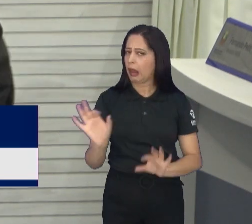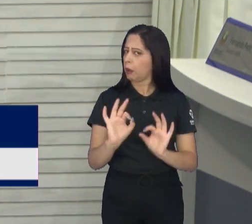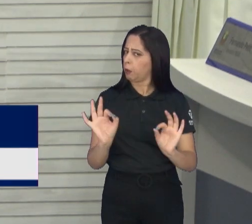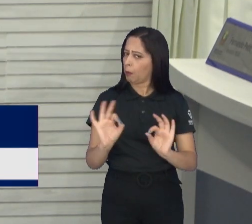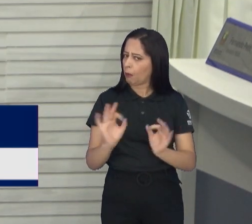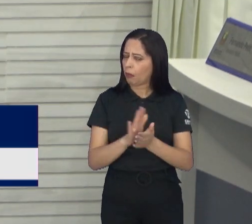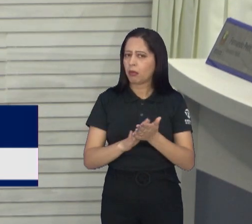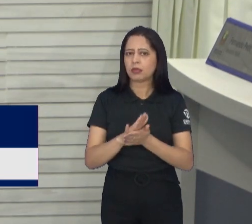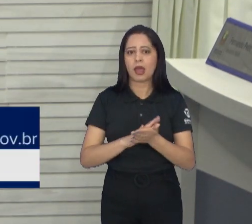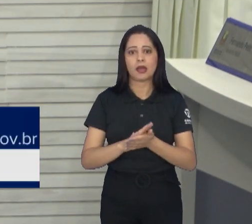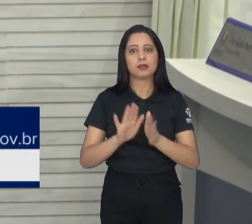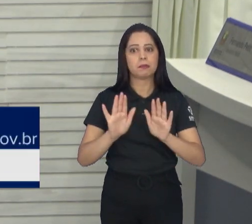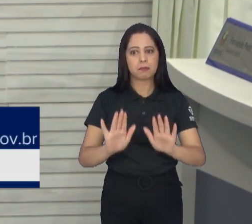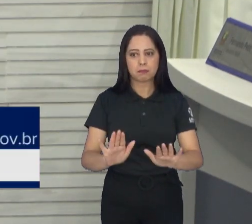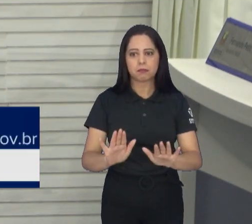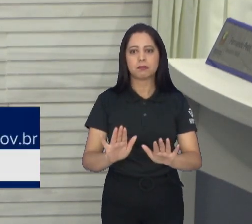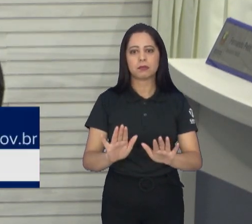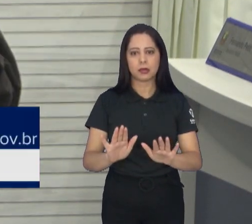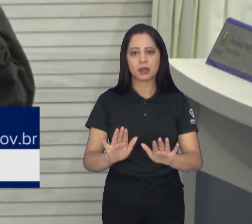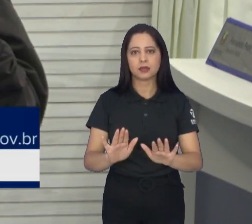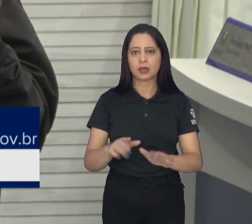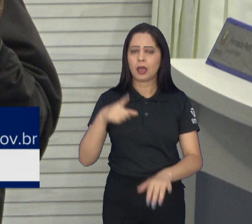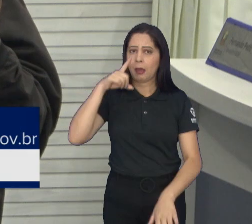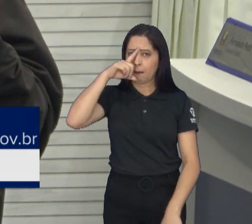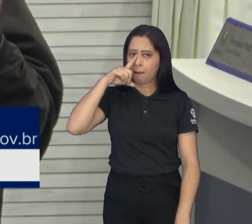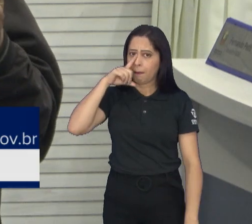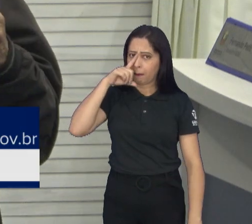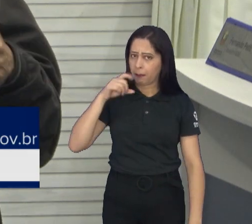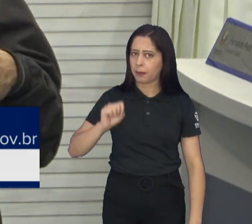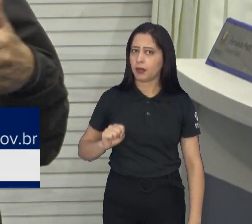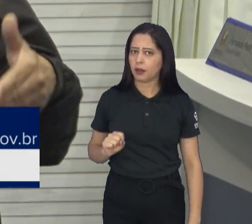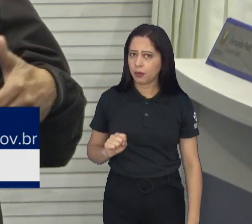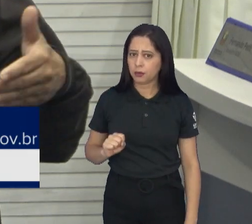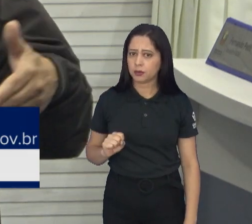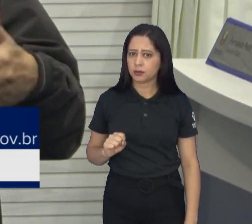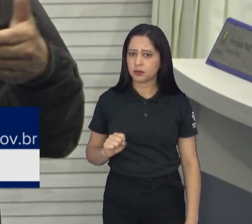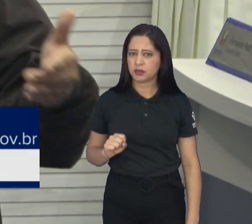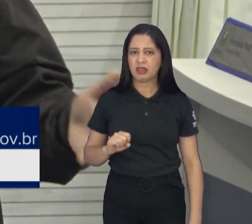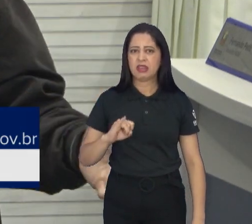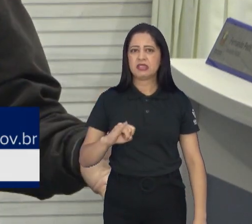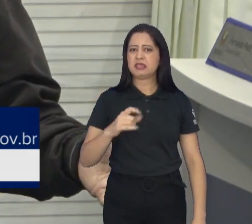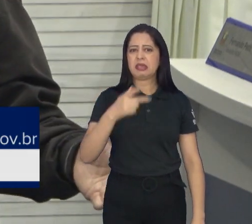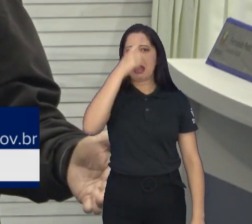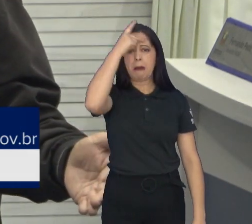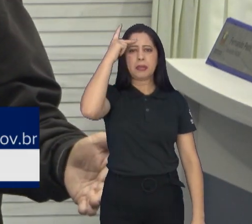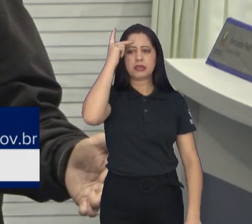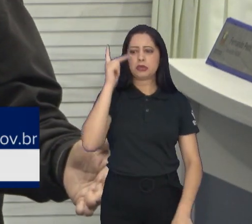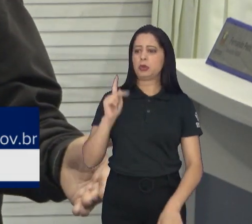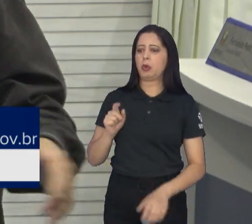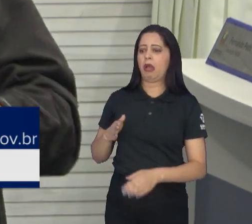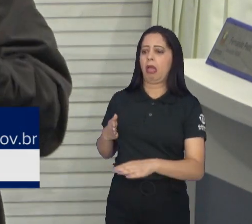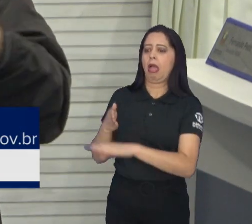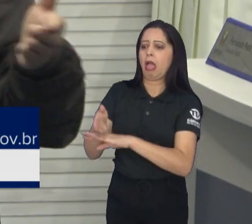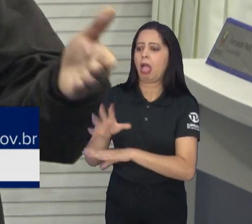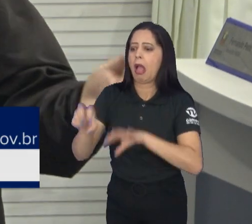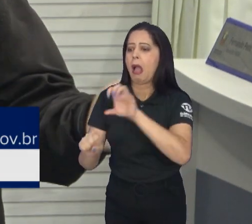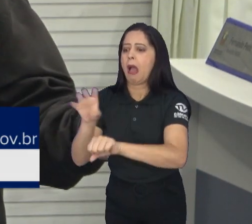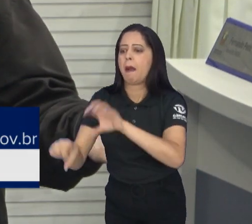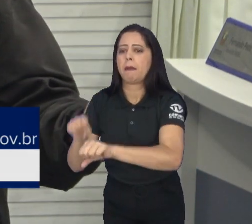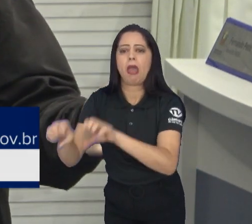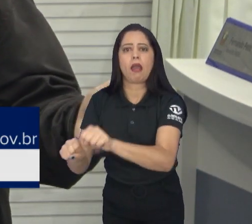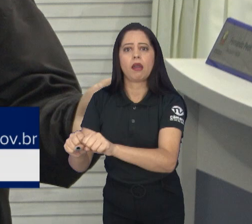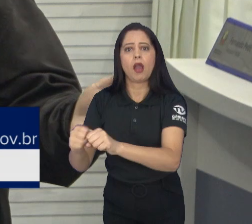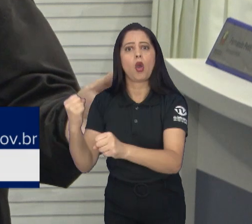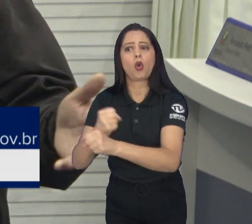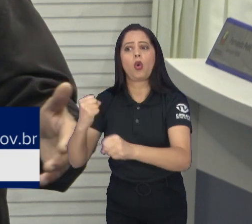um precedente, como disse a vereadora Lucita, perigoso. Então, um cidadão invade uma área pública, constrói lá um